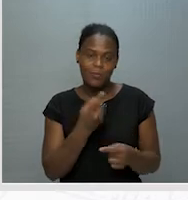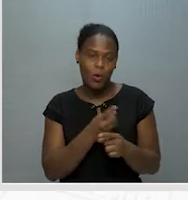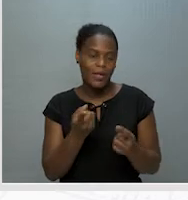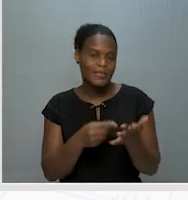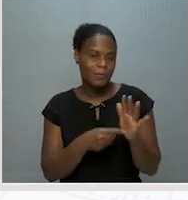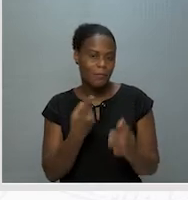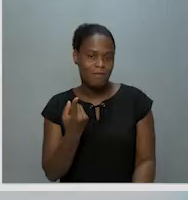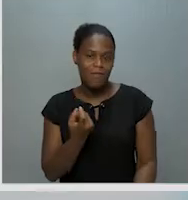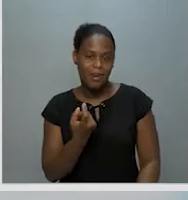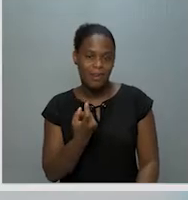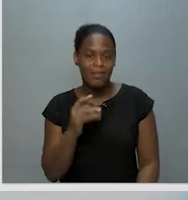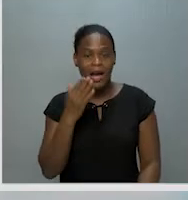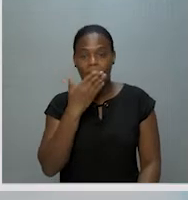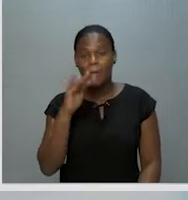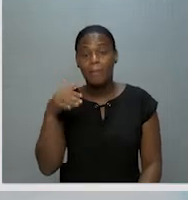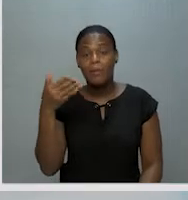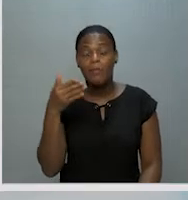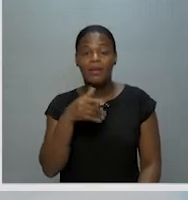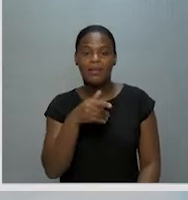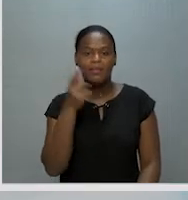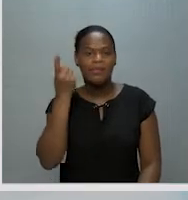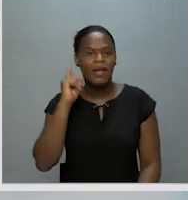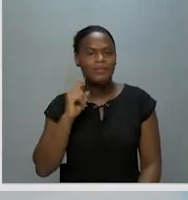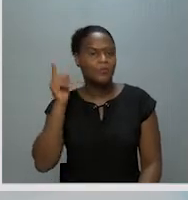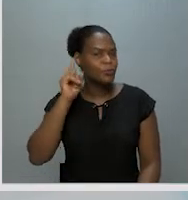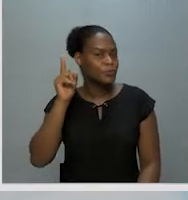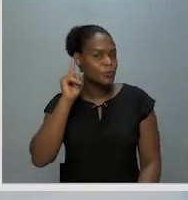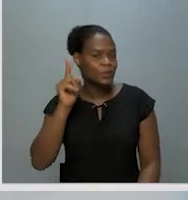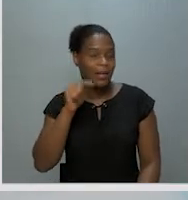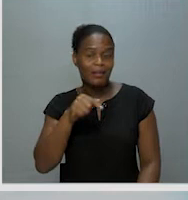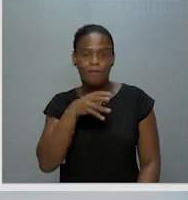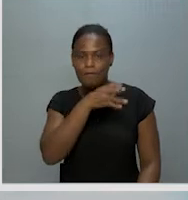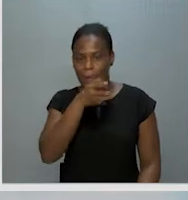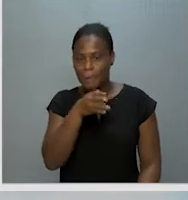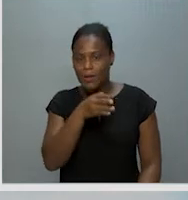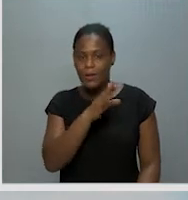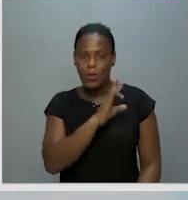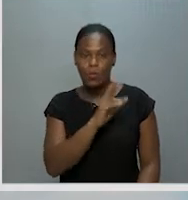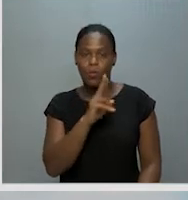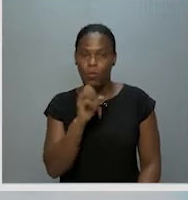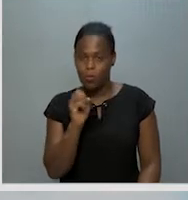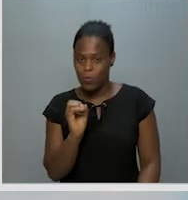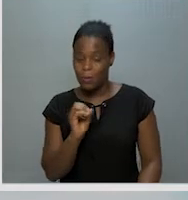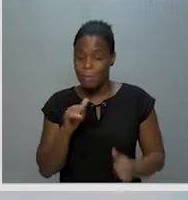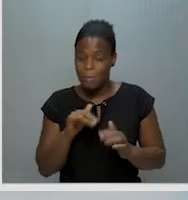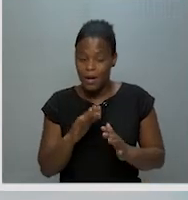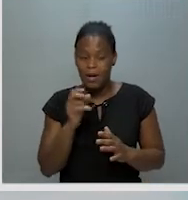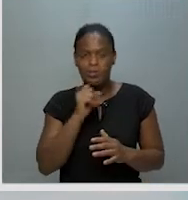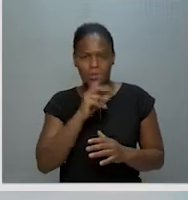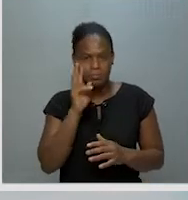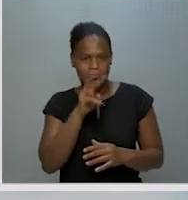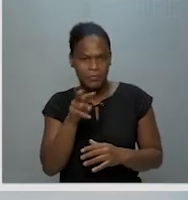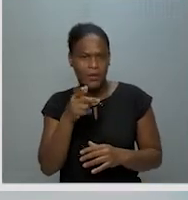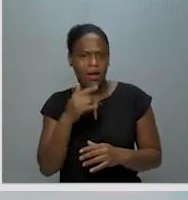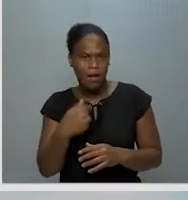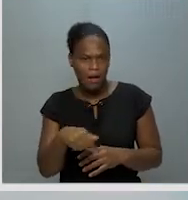falta, por exemplo, a primeira aula sobre as datas importantes da família do Hugo. Mas, como podem ver, nós temos